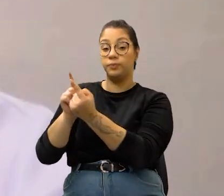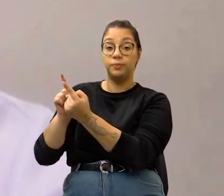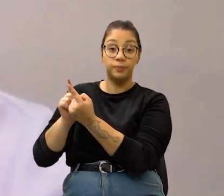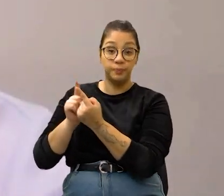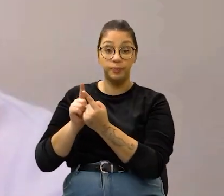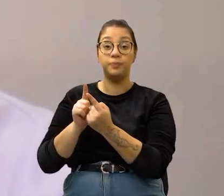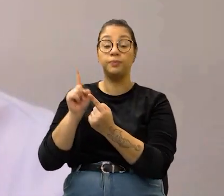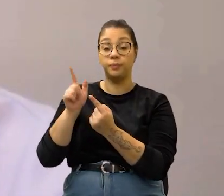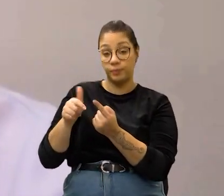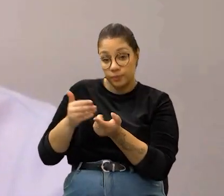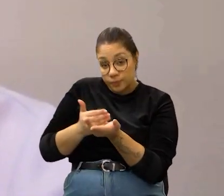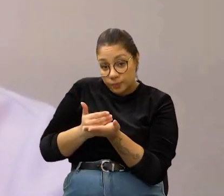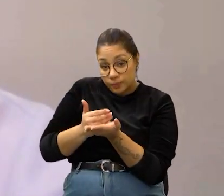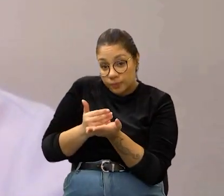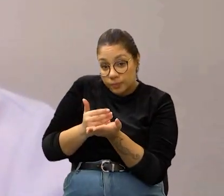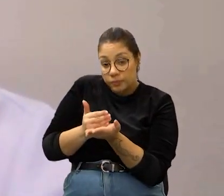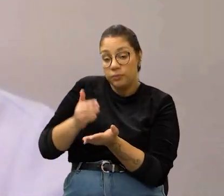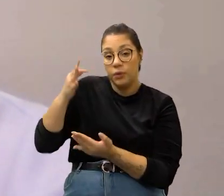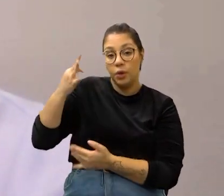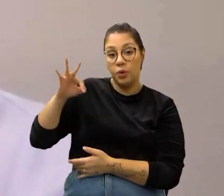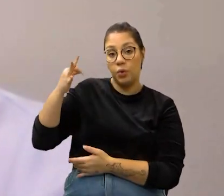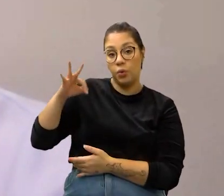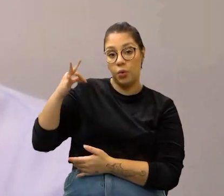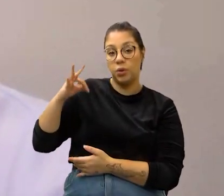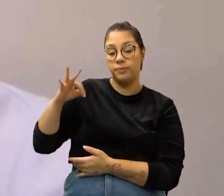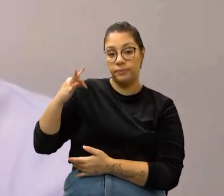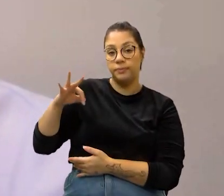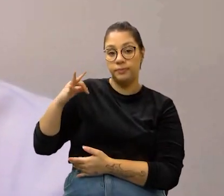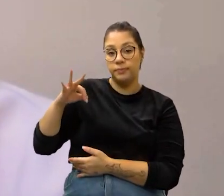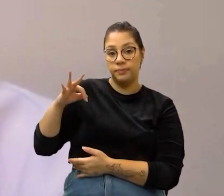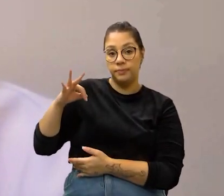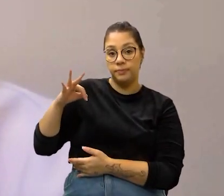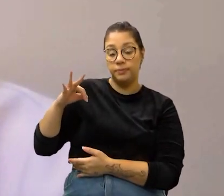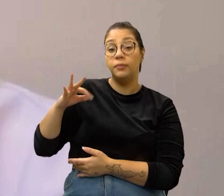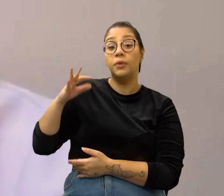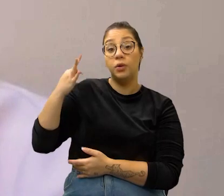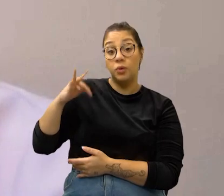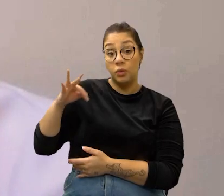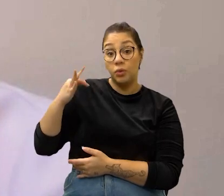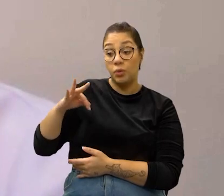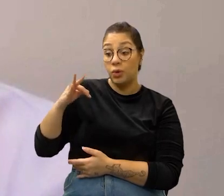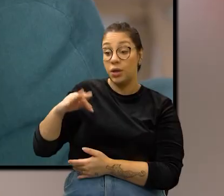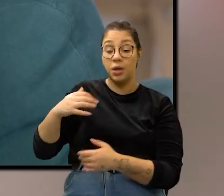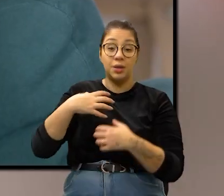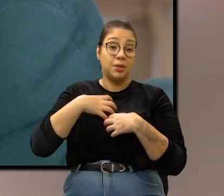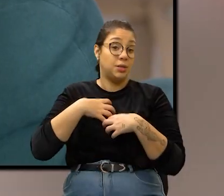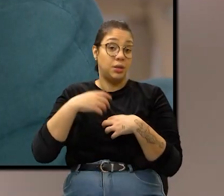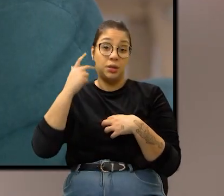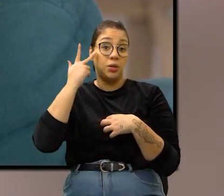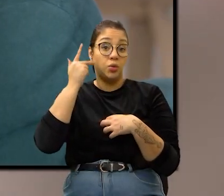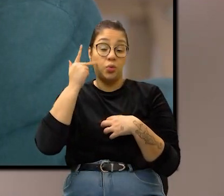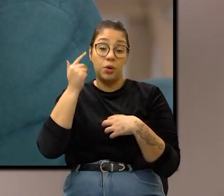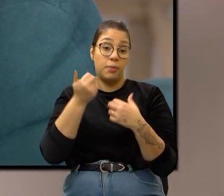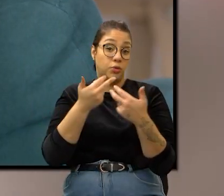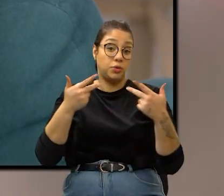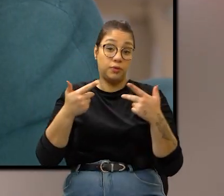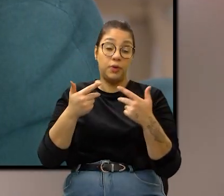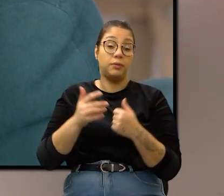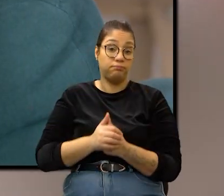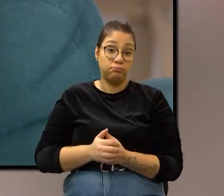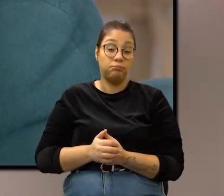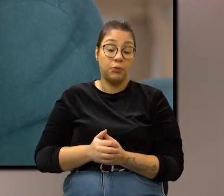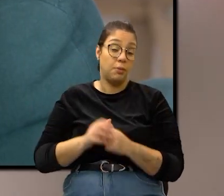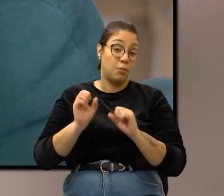pacientes, o quadro vai iniciar com uma dor de cabeça. Uma dor de cabeça que é um sintoma muito comum para a população. De várias coisas,